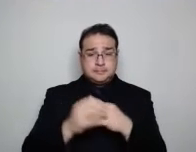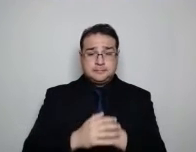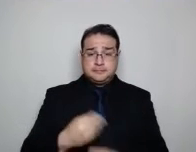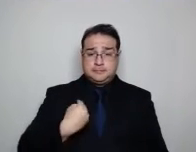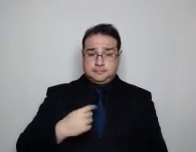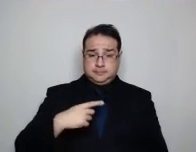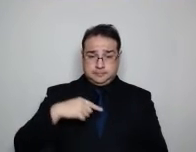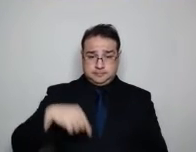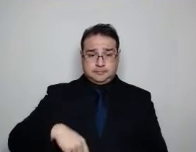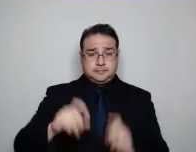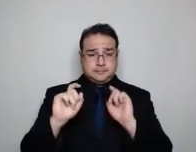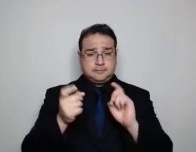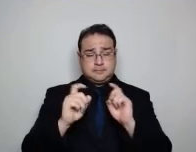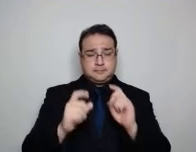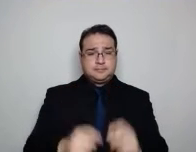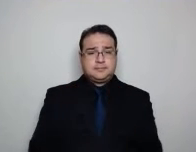sessão.